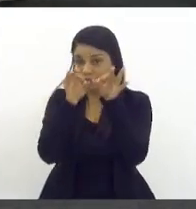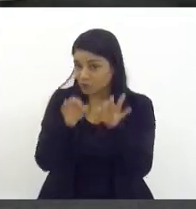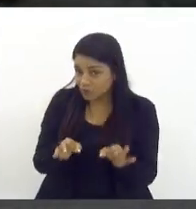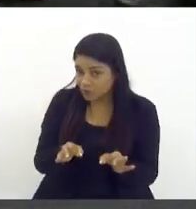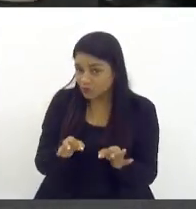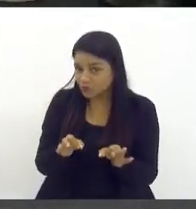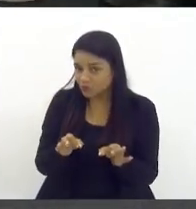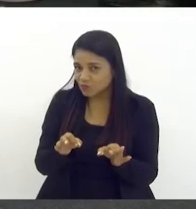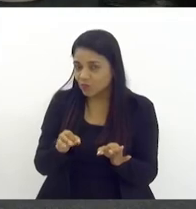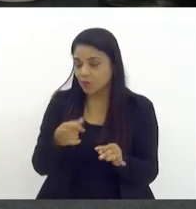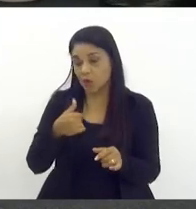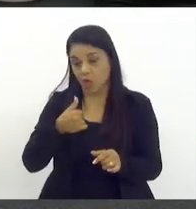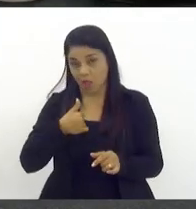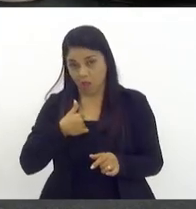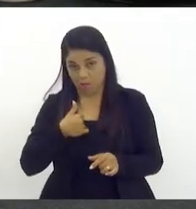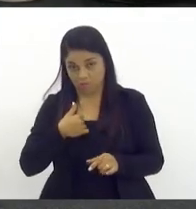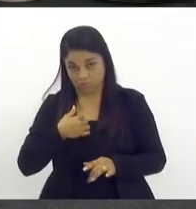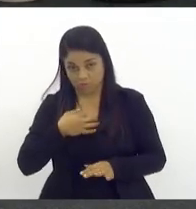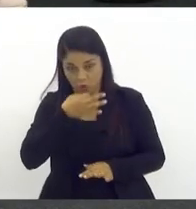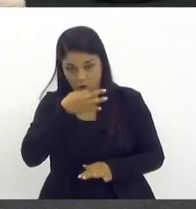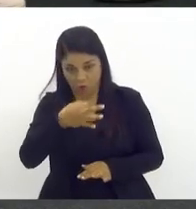que,